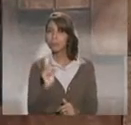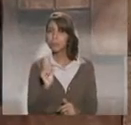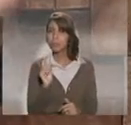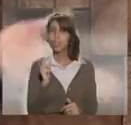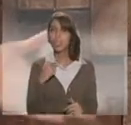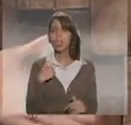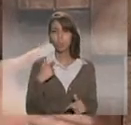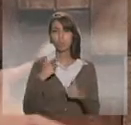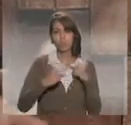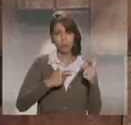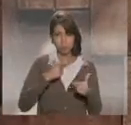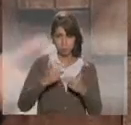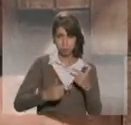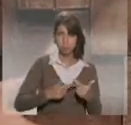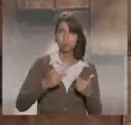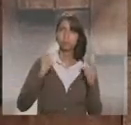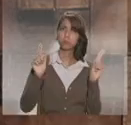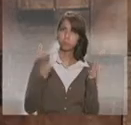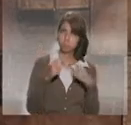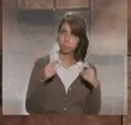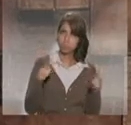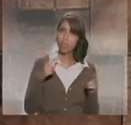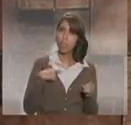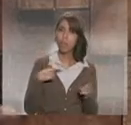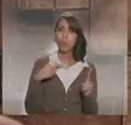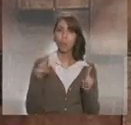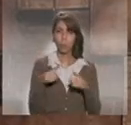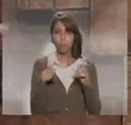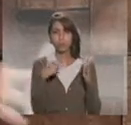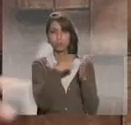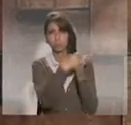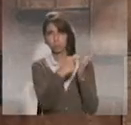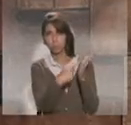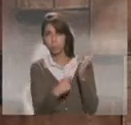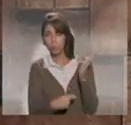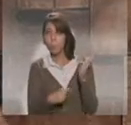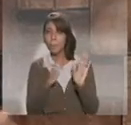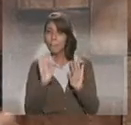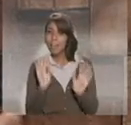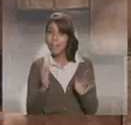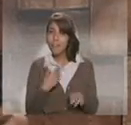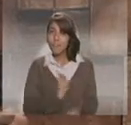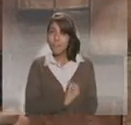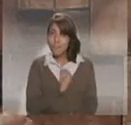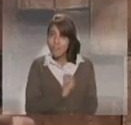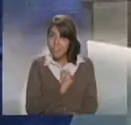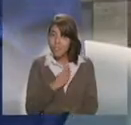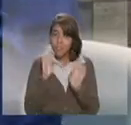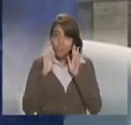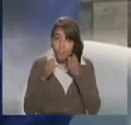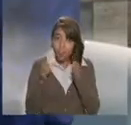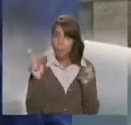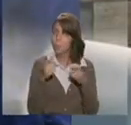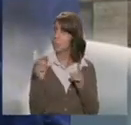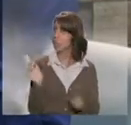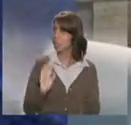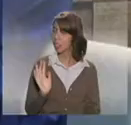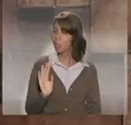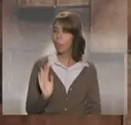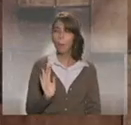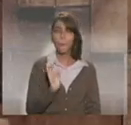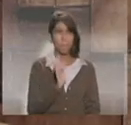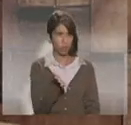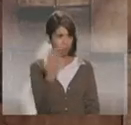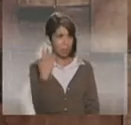música eu eu sou compositor mas eu não vivo de música né mas na época você pensava em me ver e eu